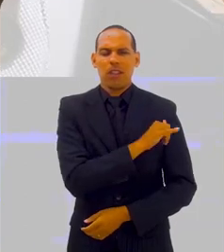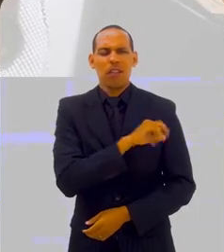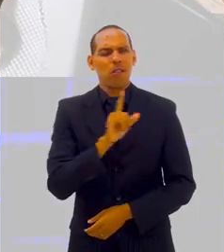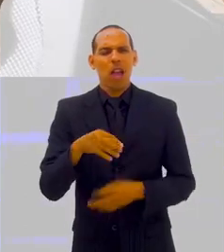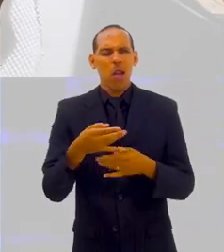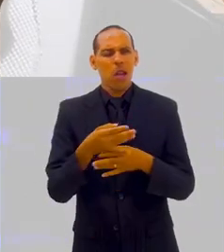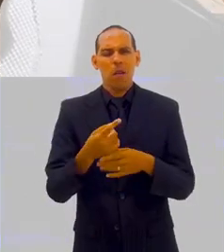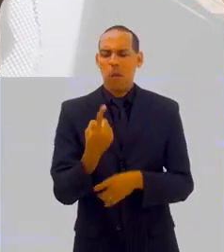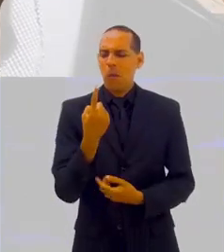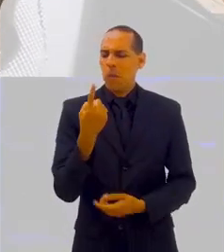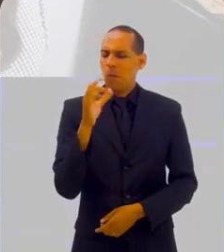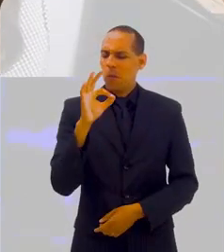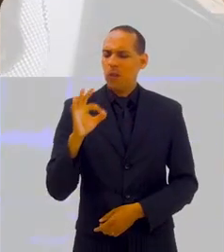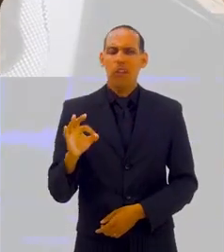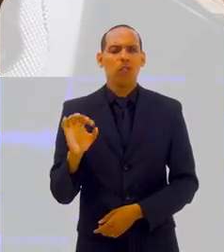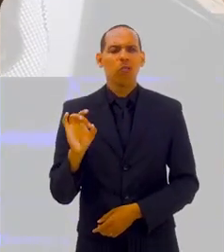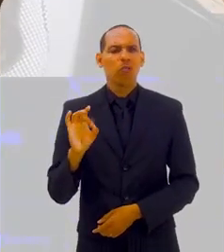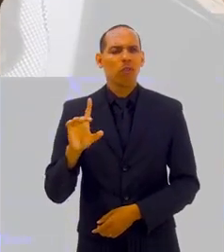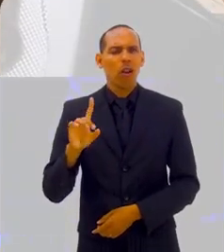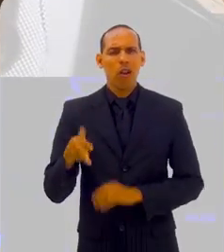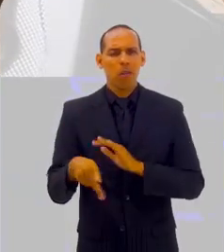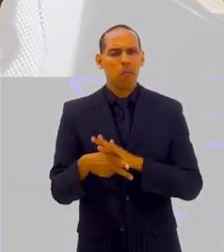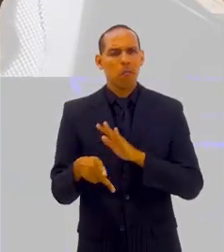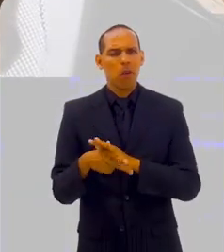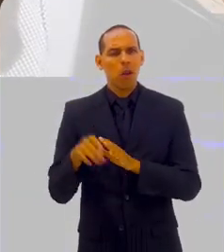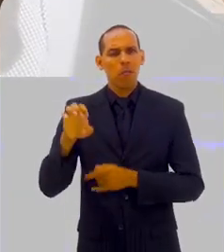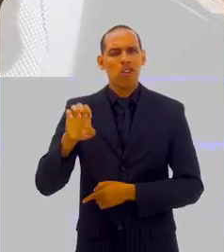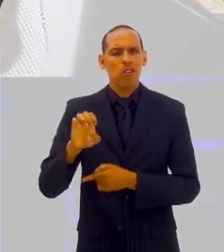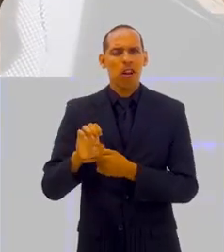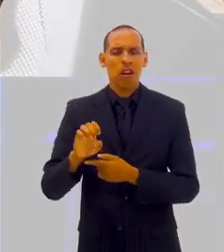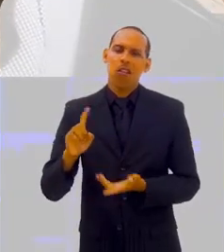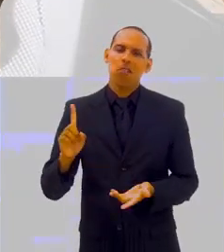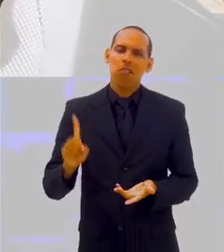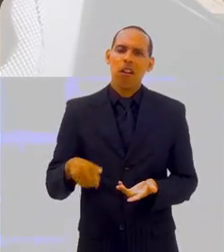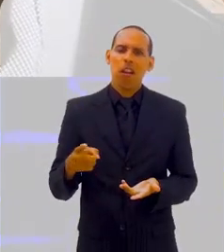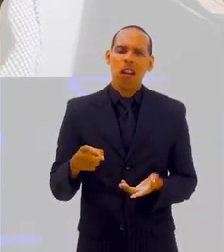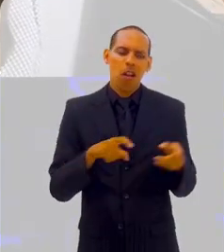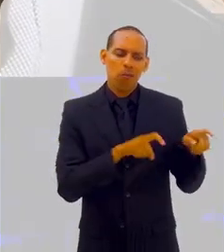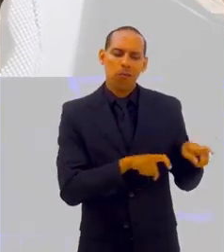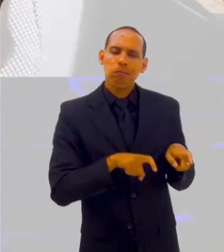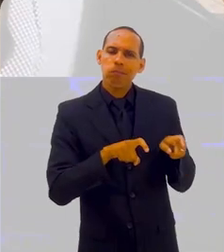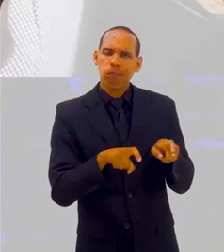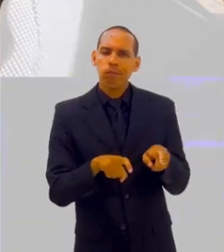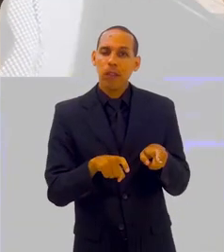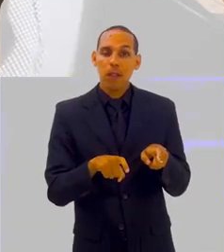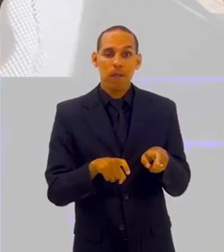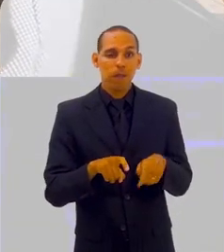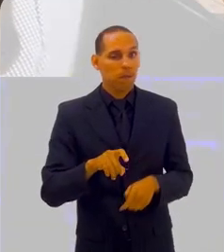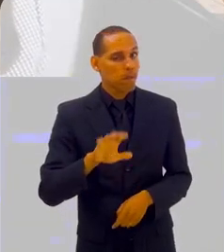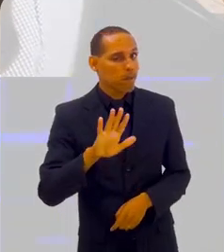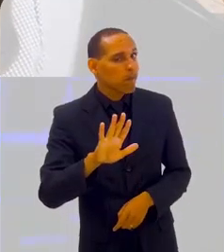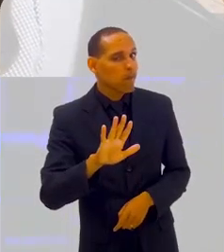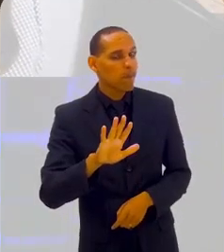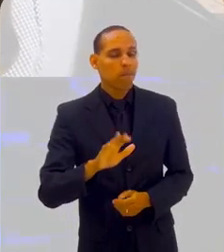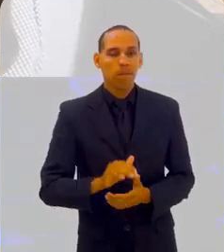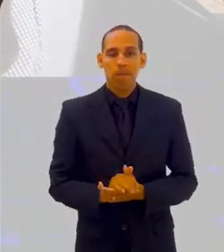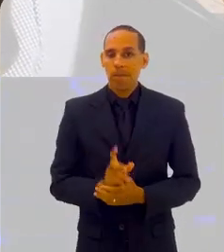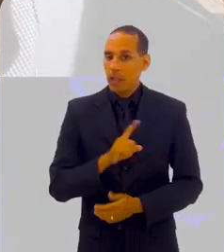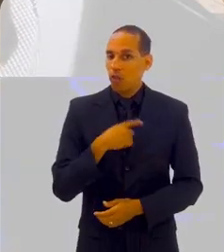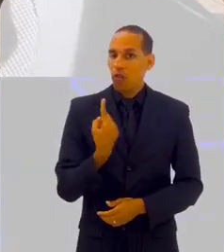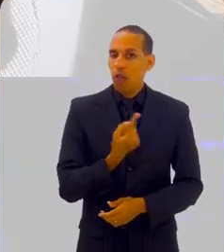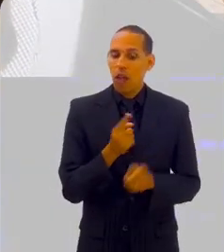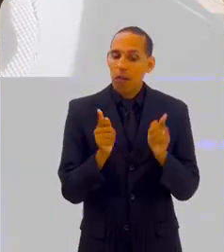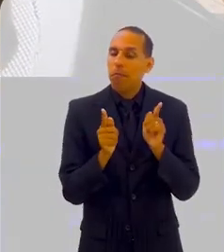urbano. 1% só que é do seu estado que é mais rural, né? Mas, assim, nós